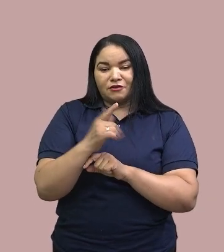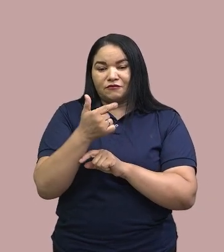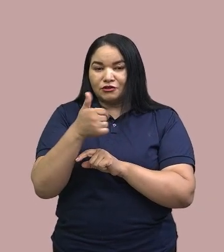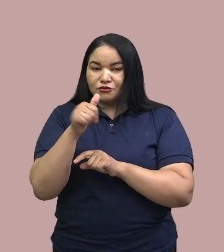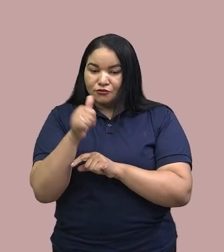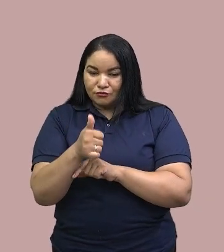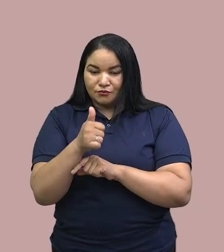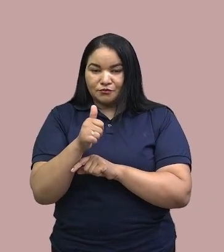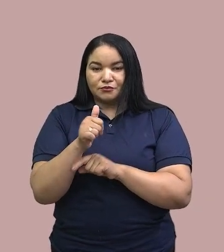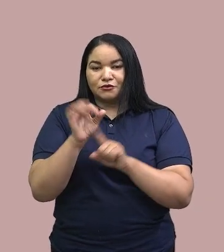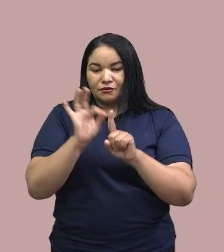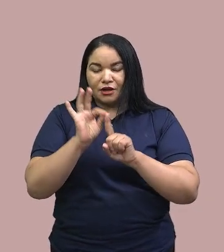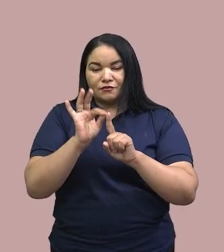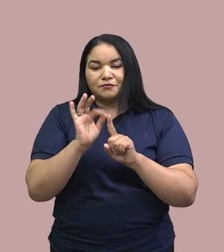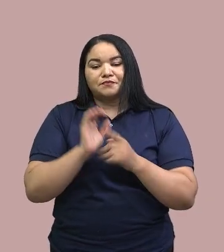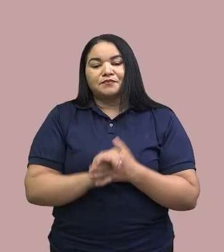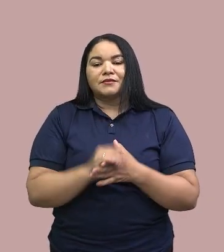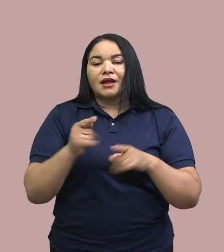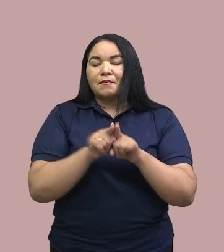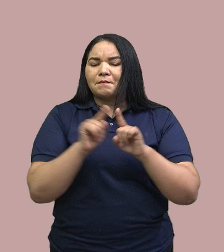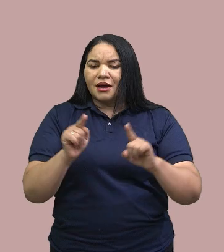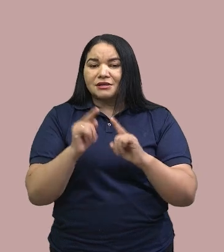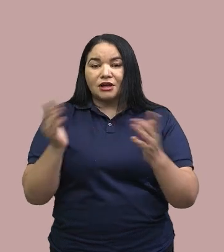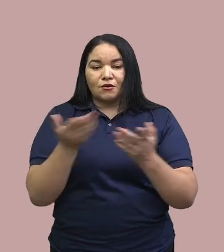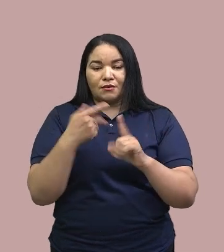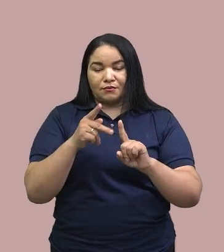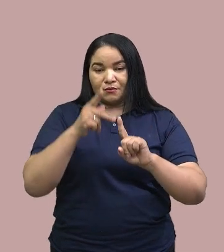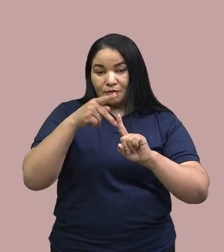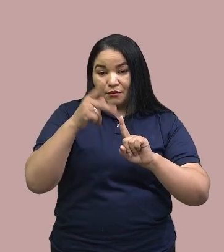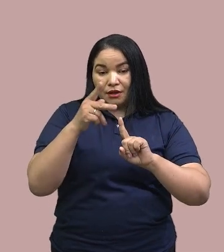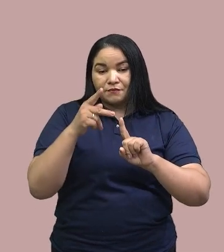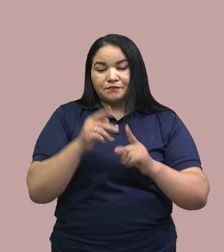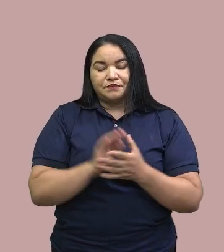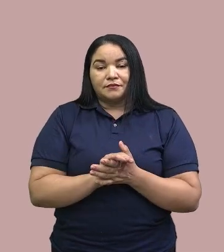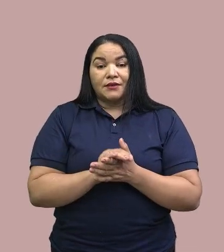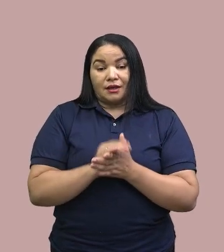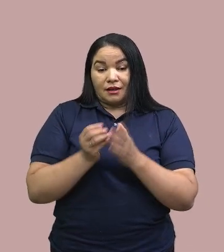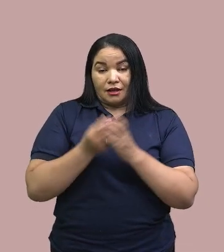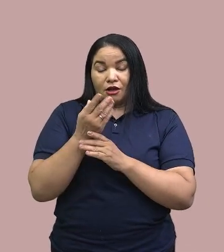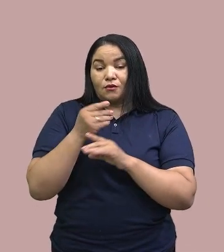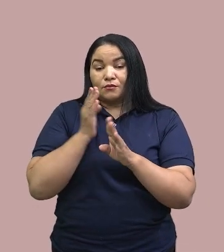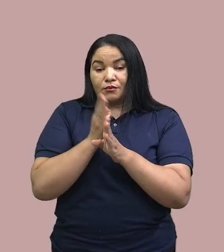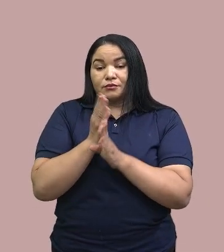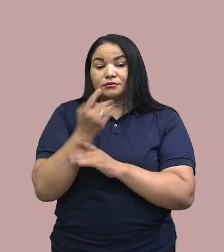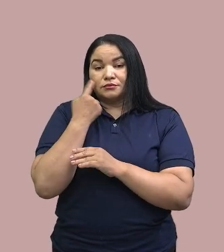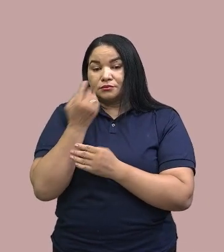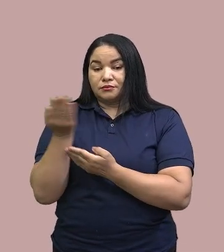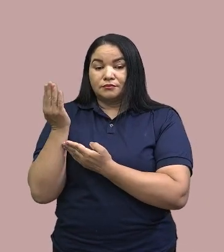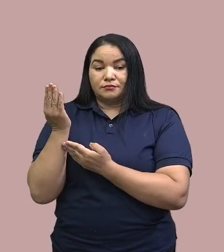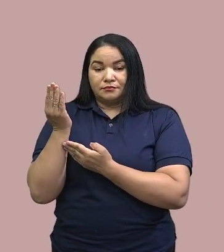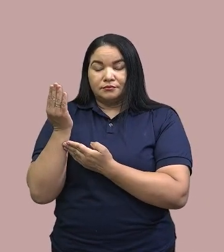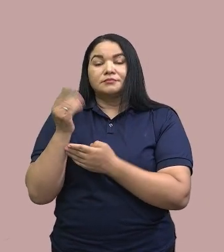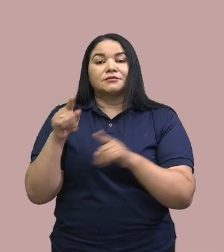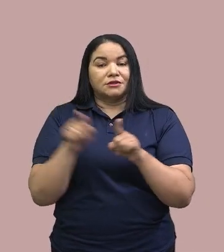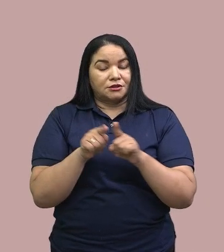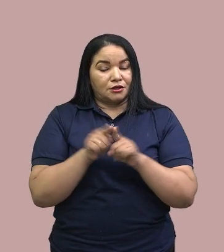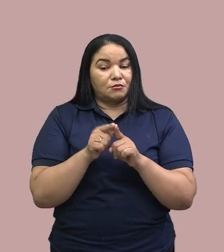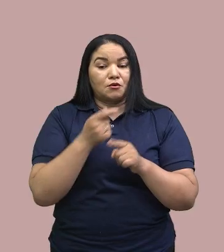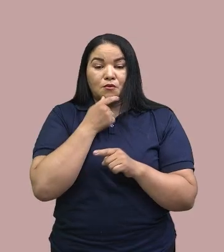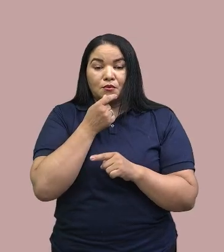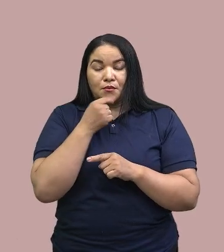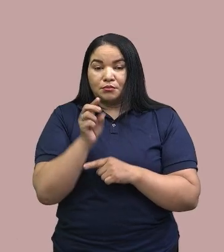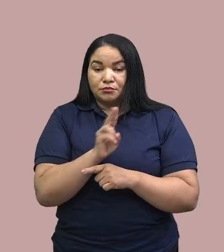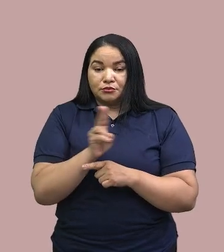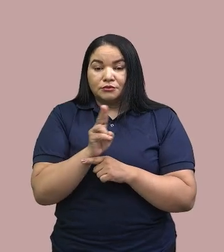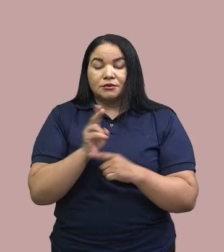graus. Agora vamos falar sobre a escala Kelvin, criada por Lord Kelvin, também conhecido como William Thomson,